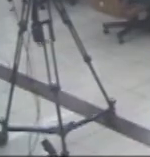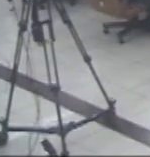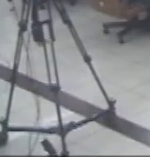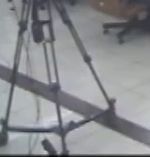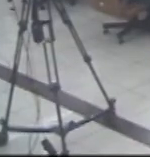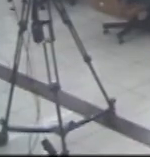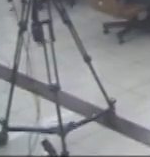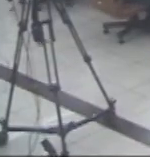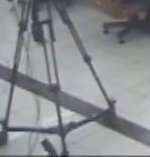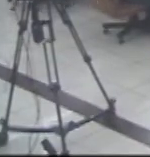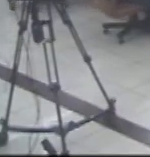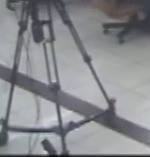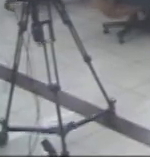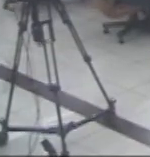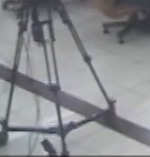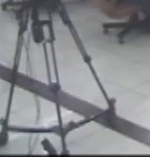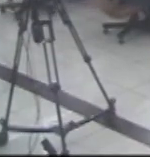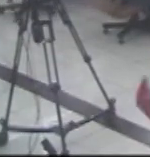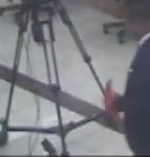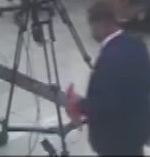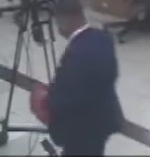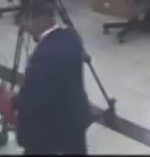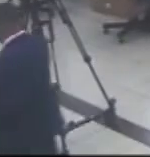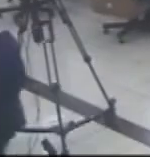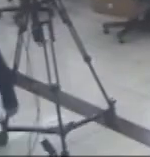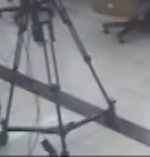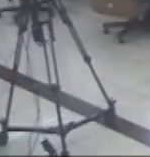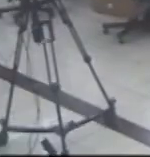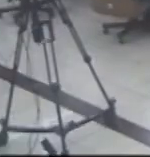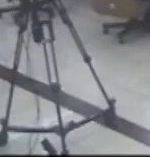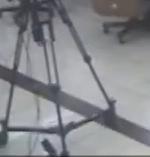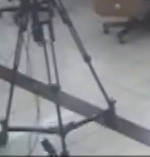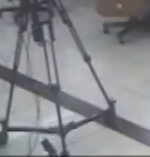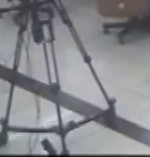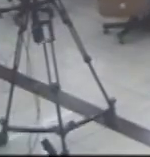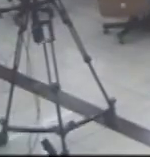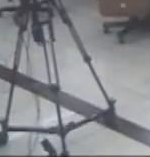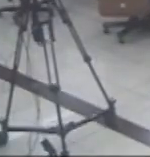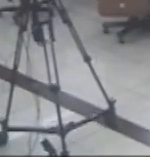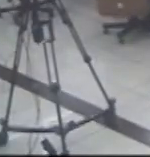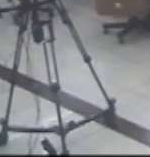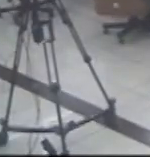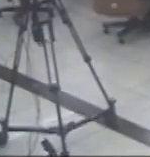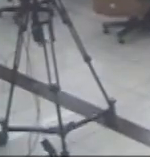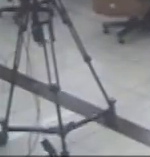Chamamos agora o vereador Roninha para entregar o diploma para a senhora Lisete Barreiros de Jesus Pereira, mainha.